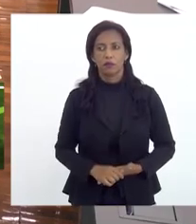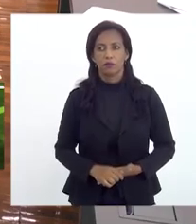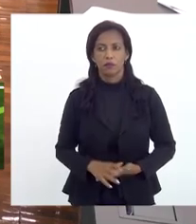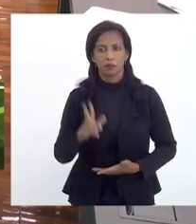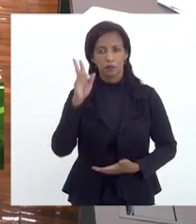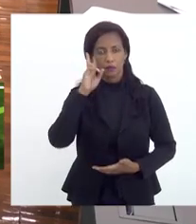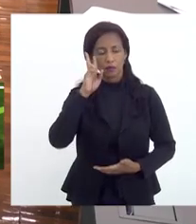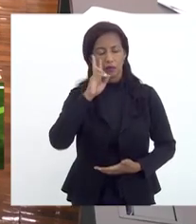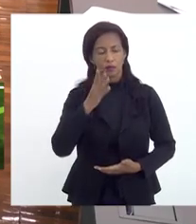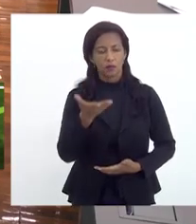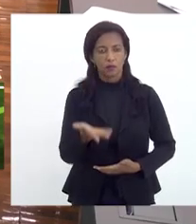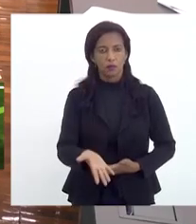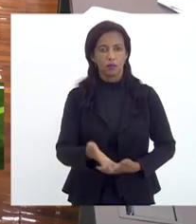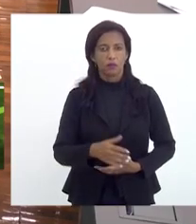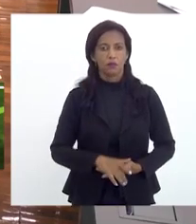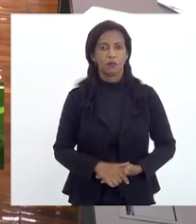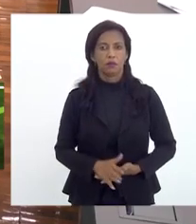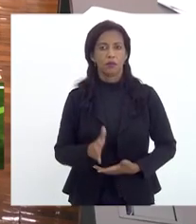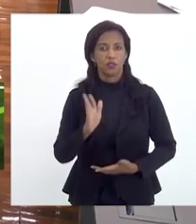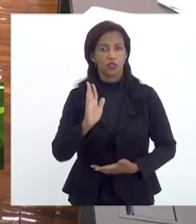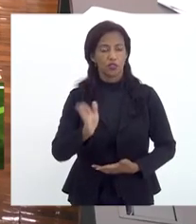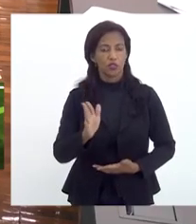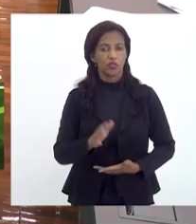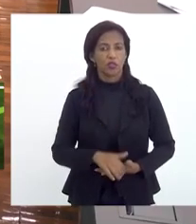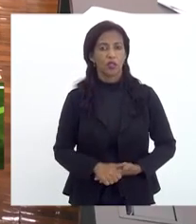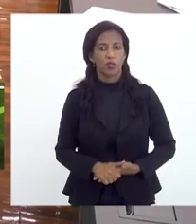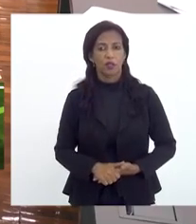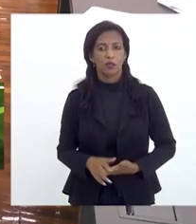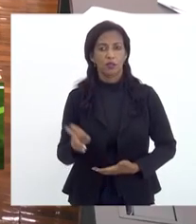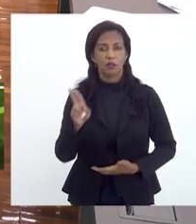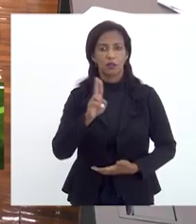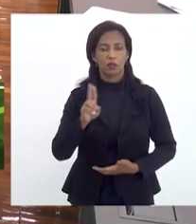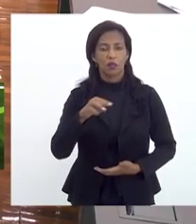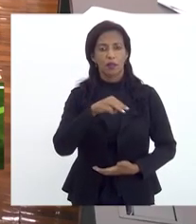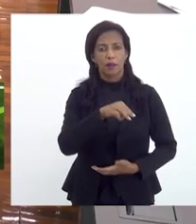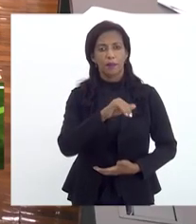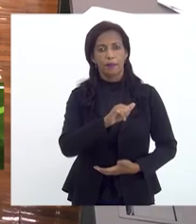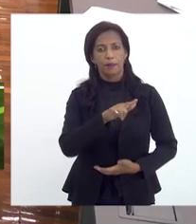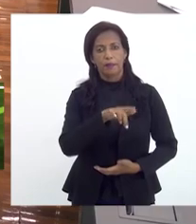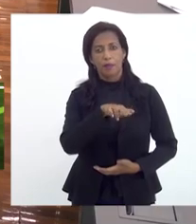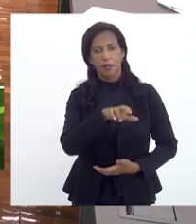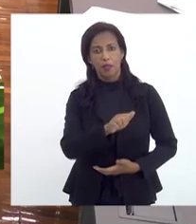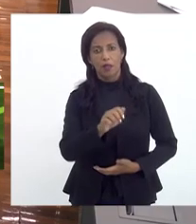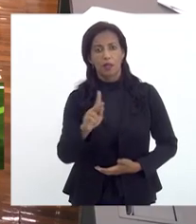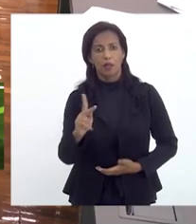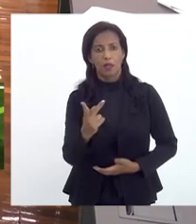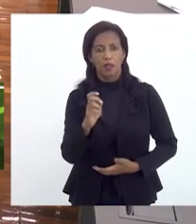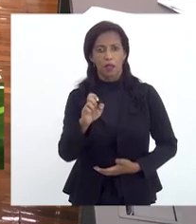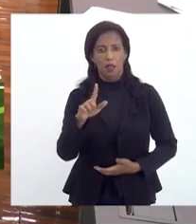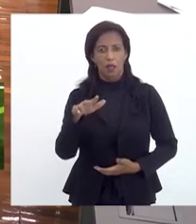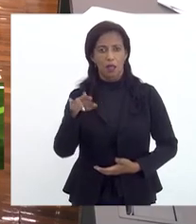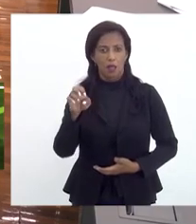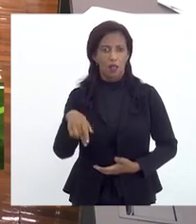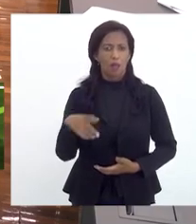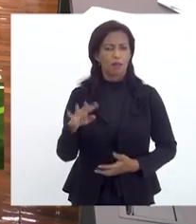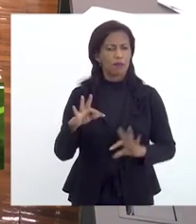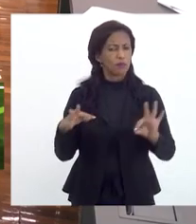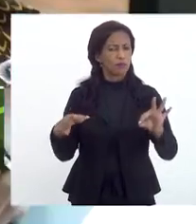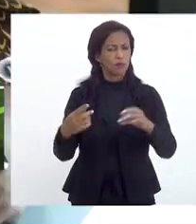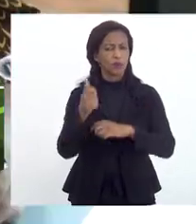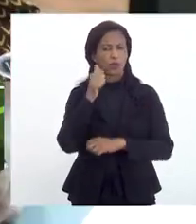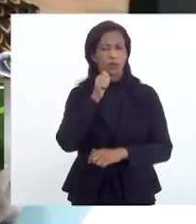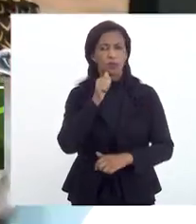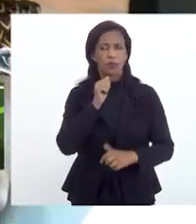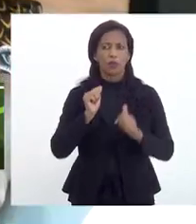Ressaltando aqui Já mencionados os nomes da Milena e da Ellen Mas de todas as mulheres que atuam na